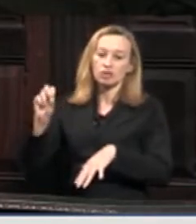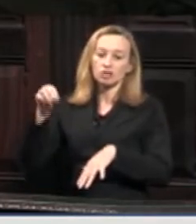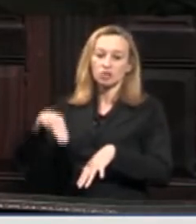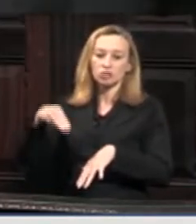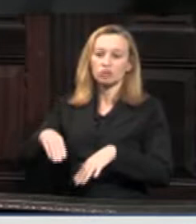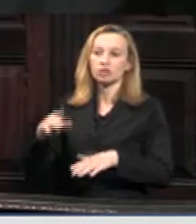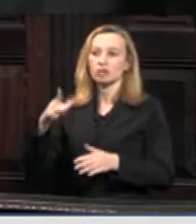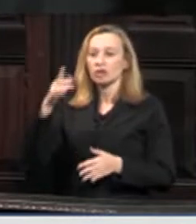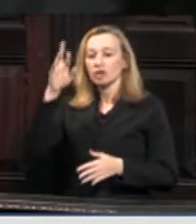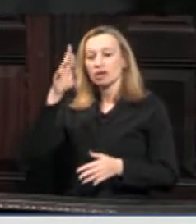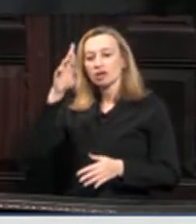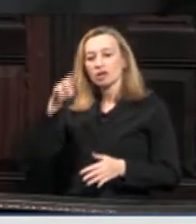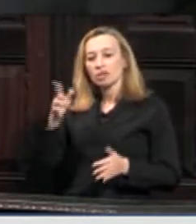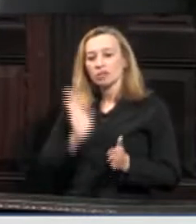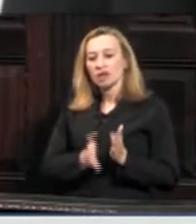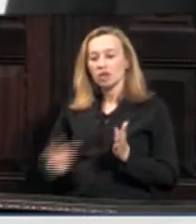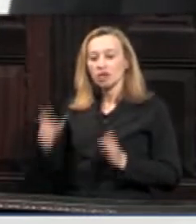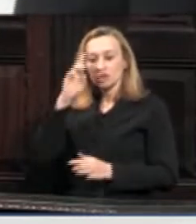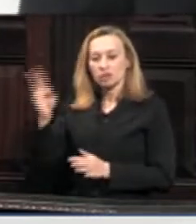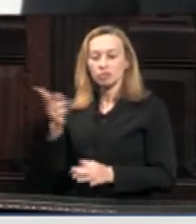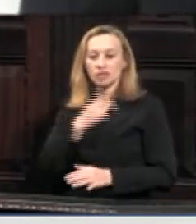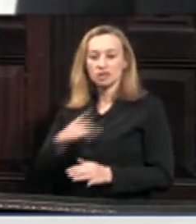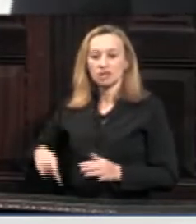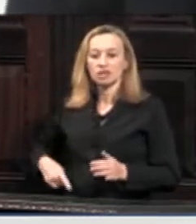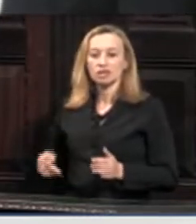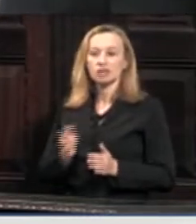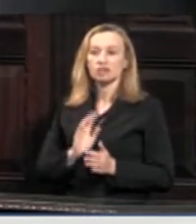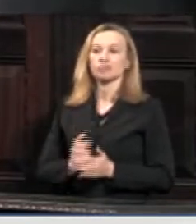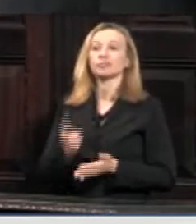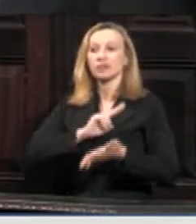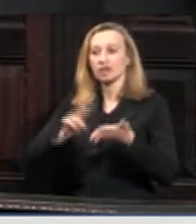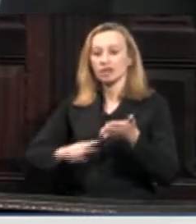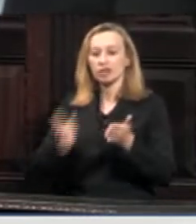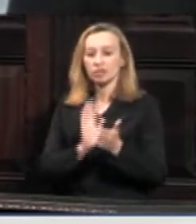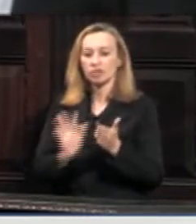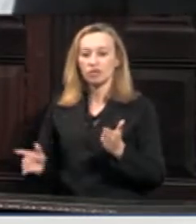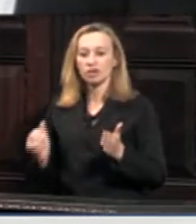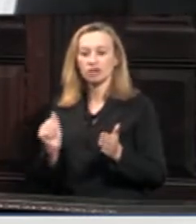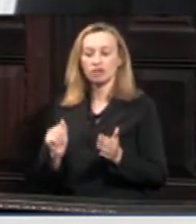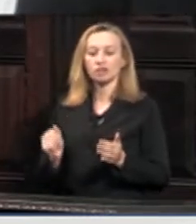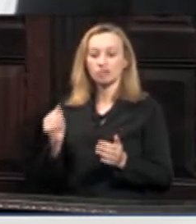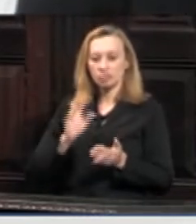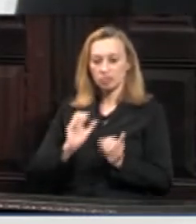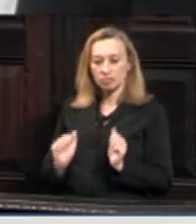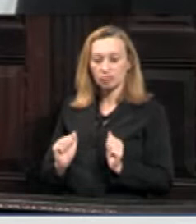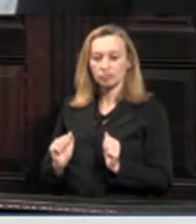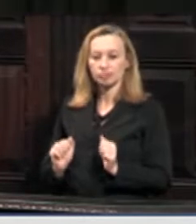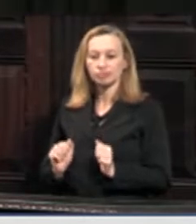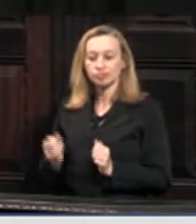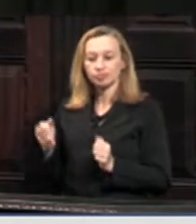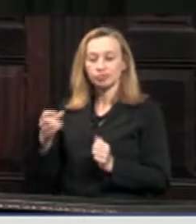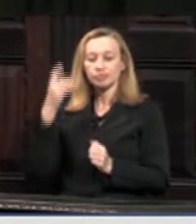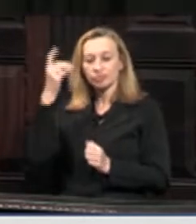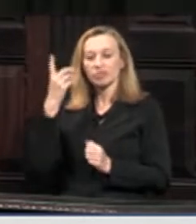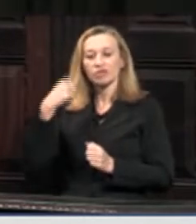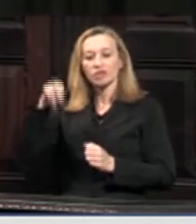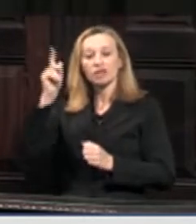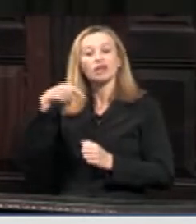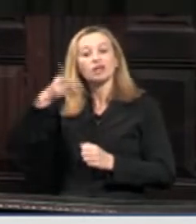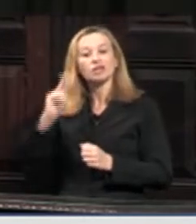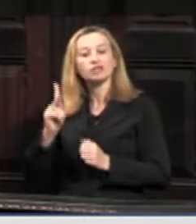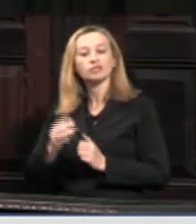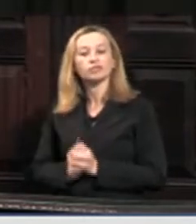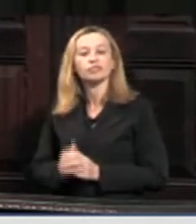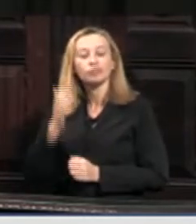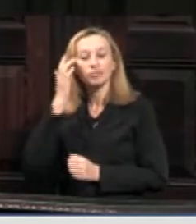Pela ordem, senhor presidente. Lida e aprovada a ata, passe-se à ordem do dia. Pela ordem, deputado Valdec Carneiro. Senhor presidente, eu quero aqui, do plenário Barbosa